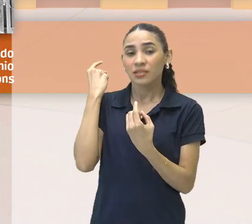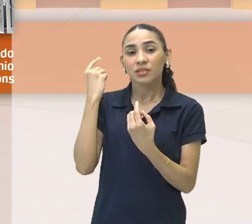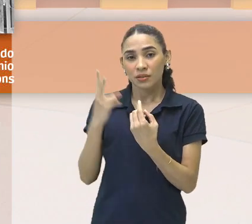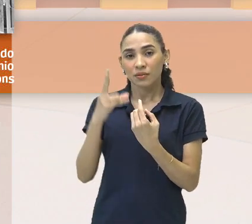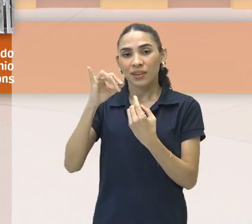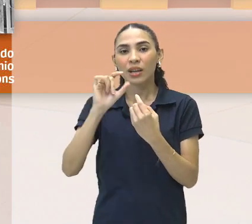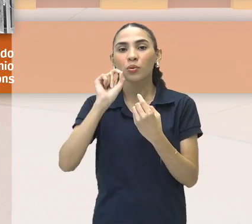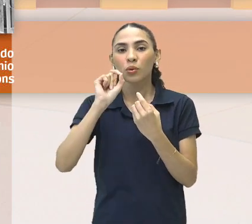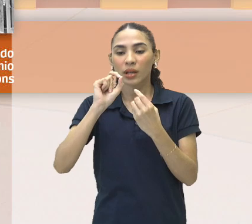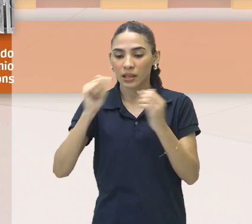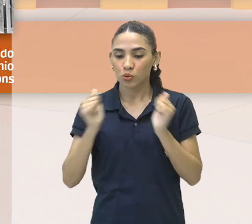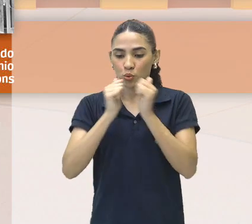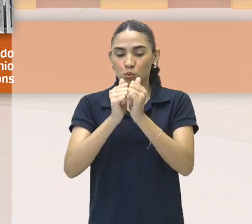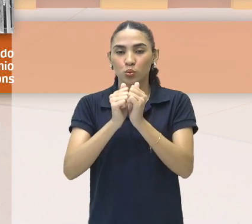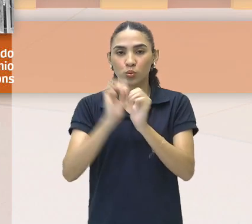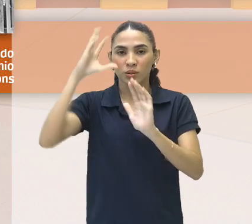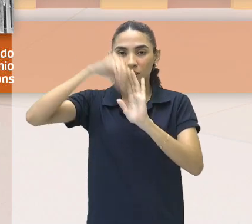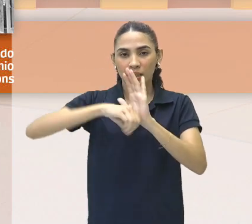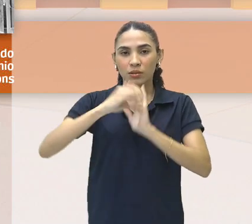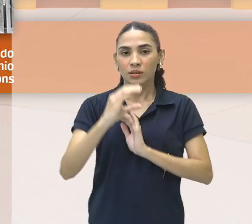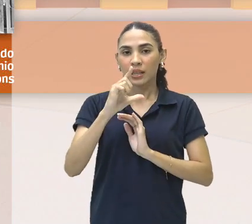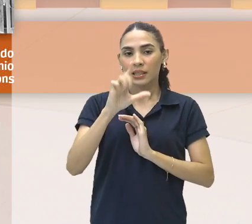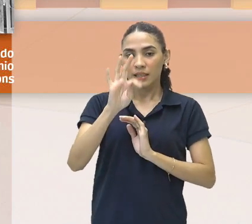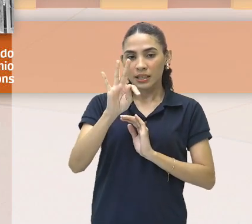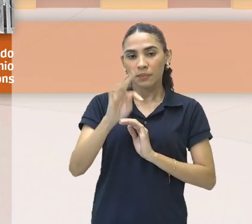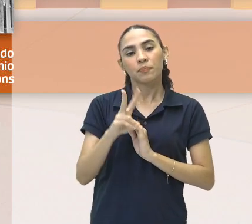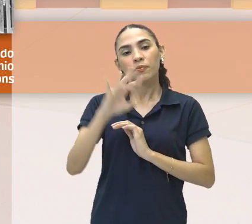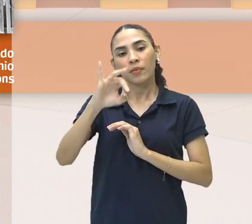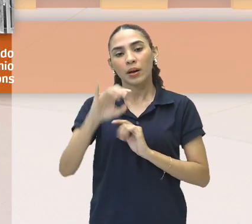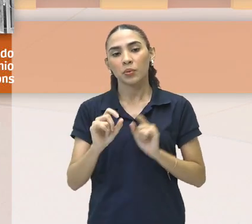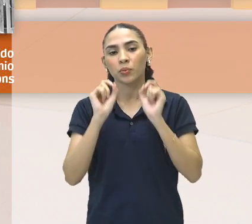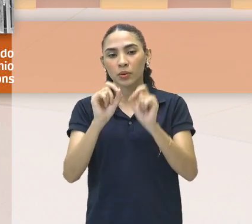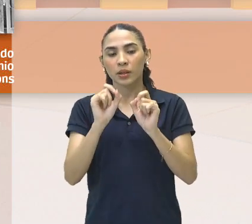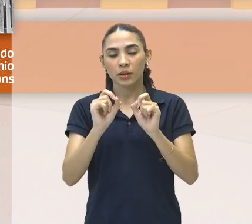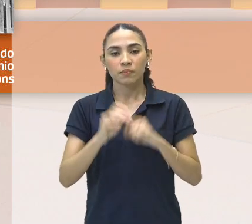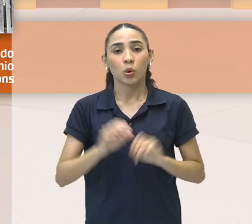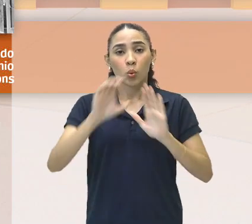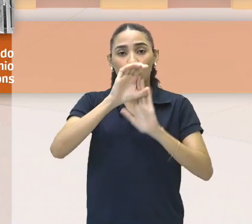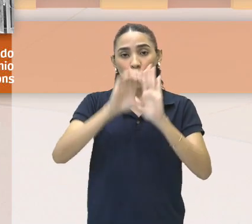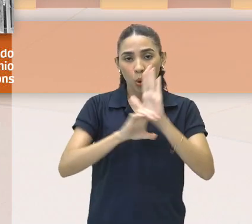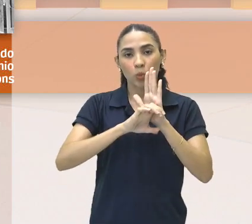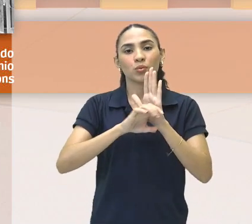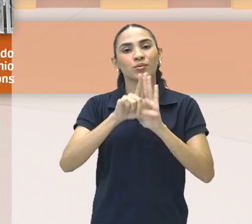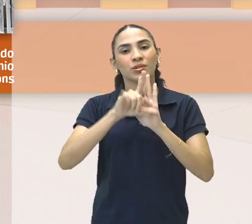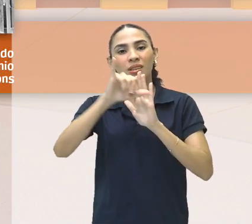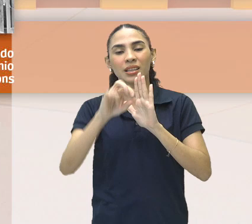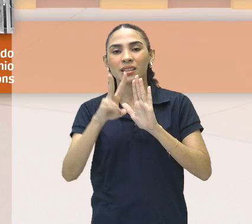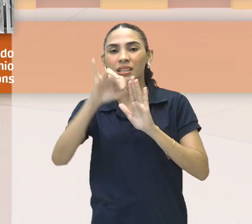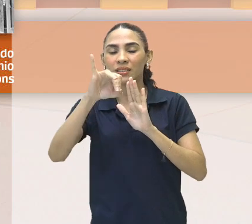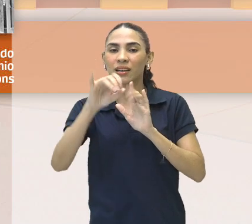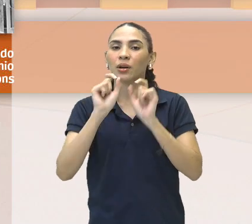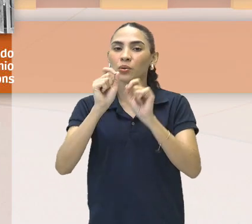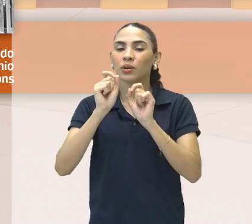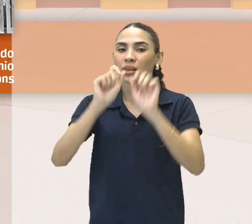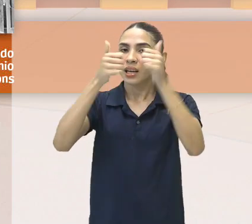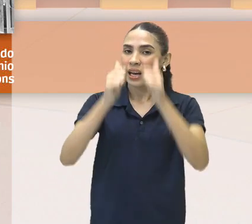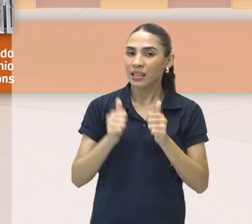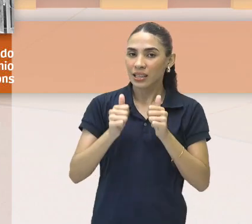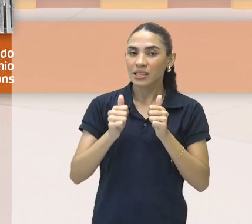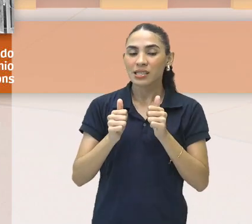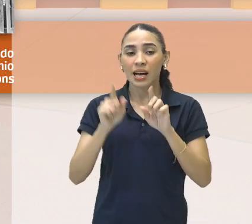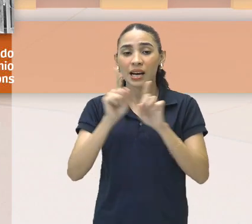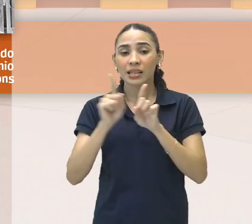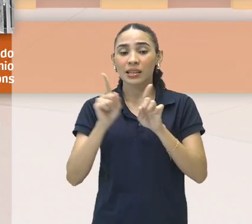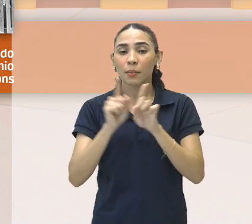estar unificadas na CLT, certo? Que vai ser um código de leis que vai regulamentar as relações